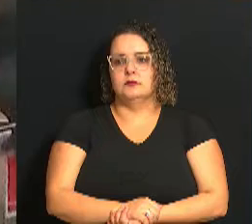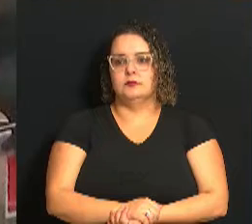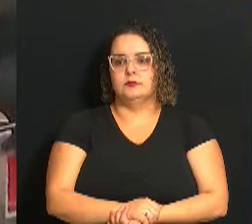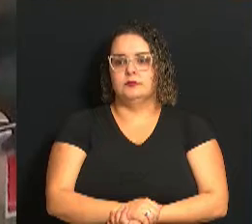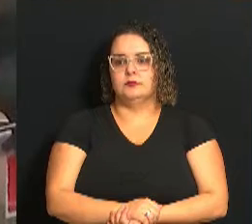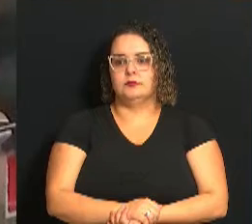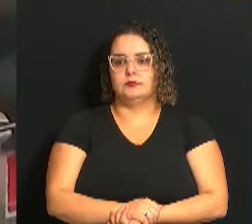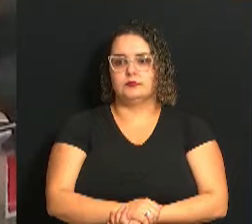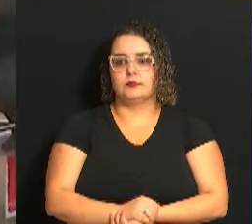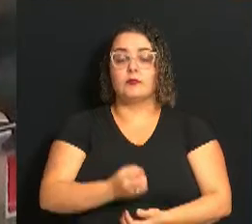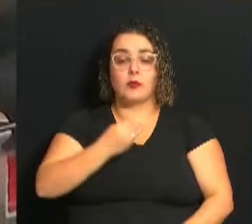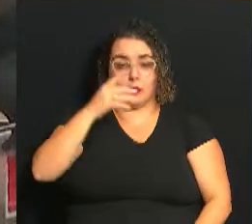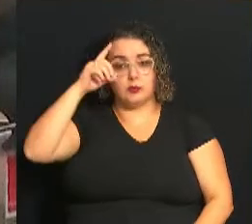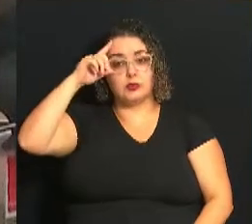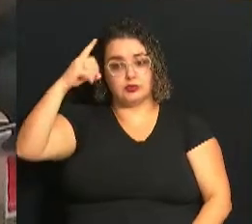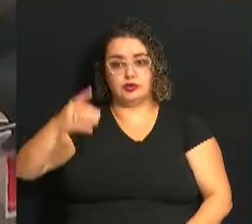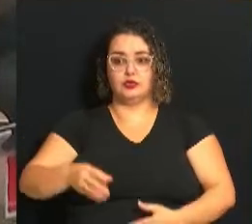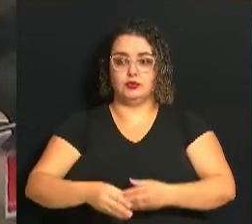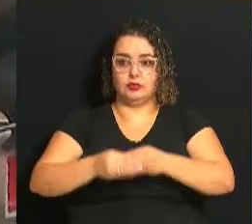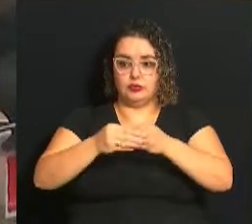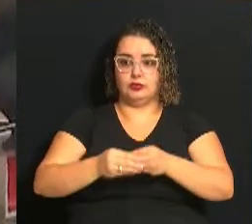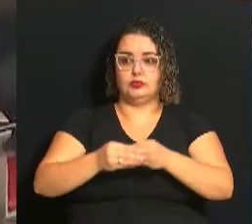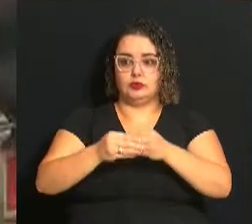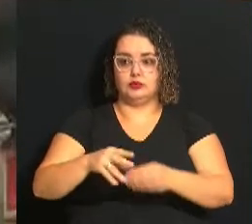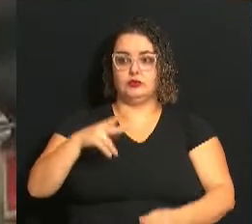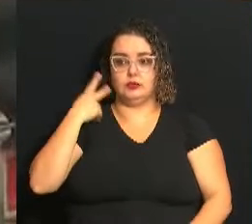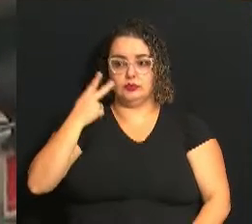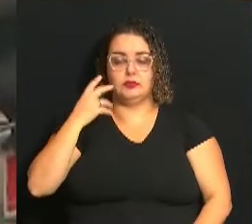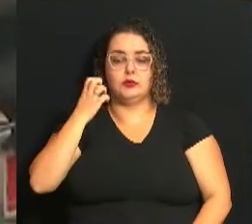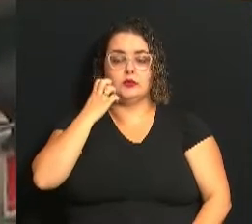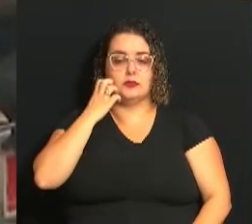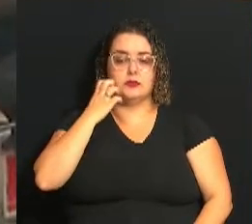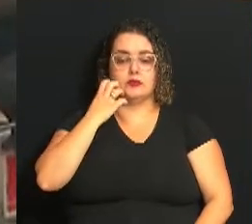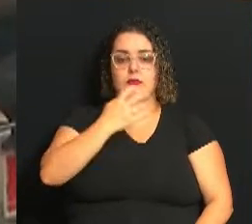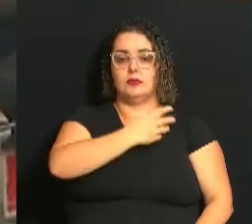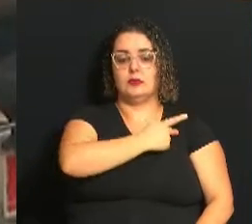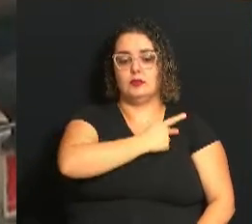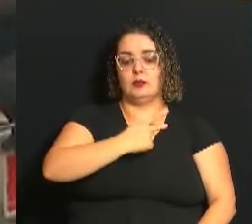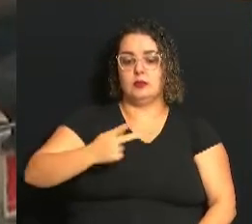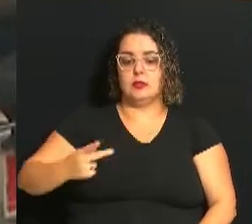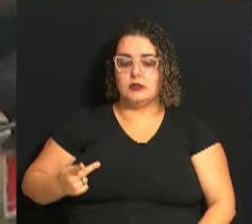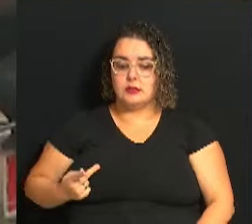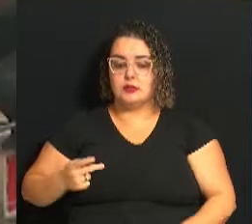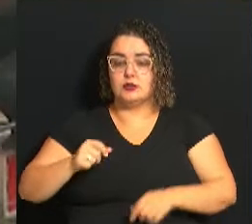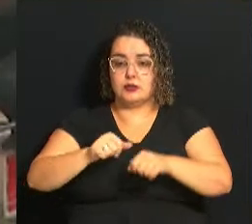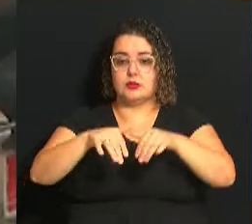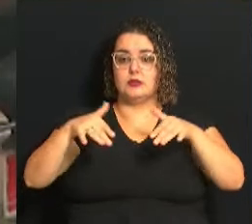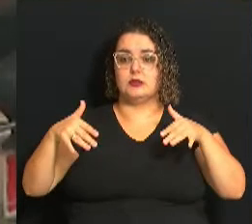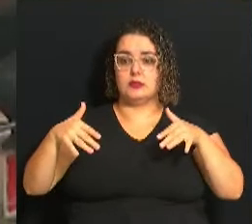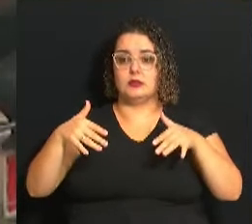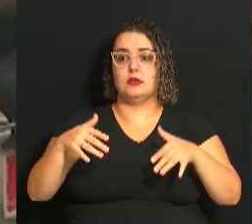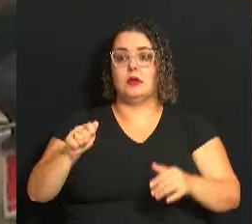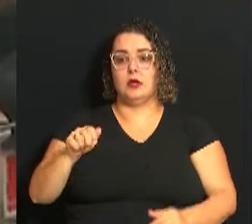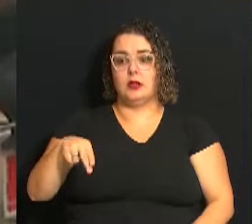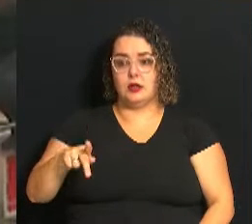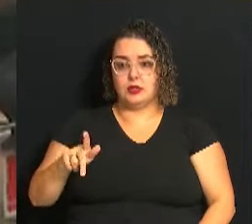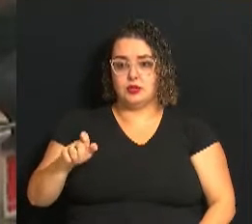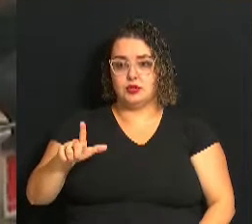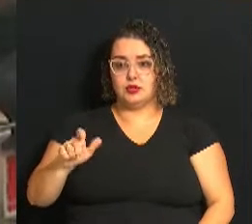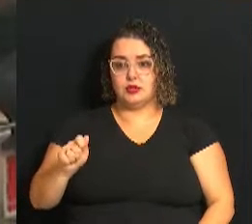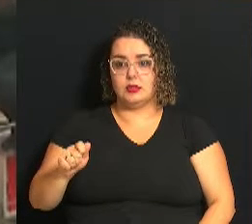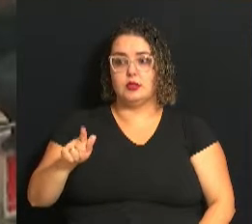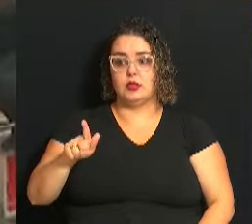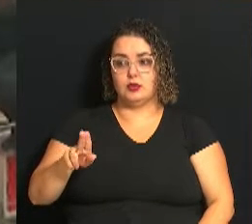Bom dia, cumprimentar o vereador Igor, que preside essa audiência pública, né, a Ângela,